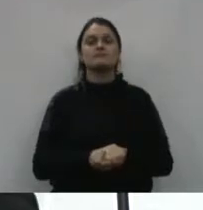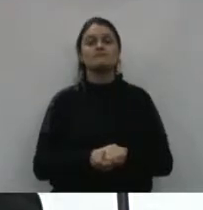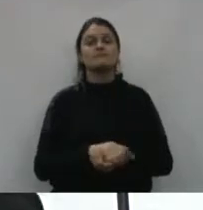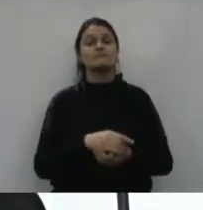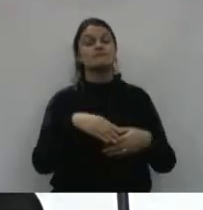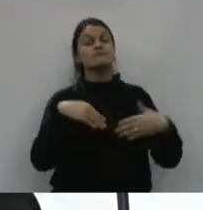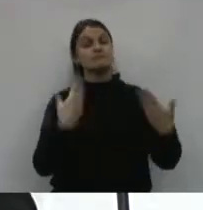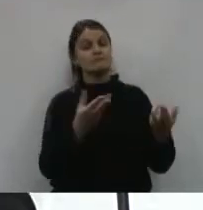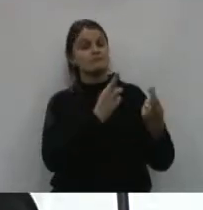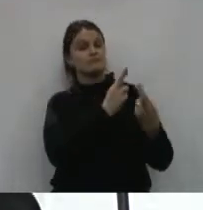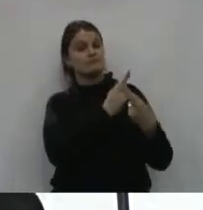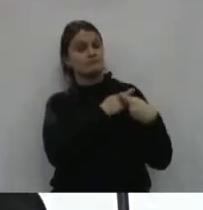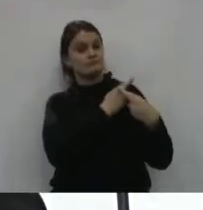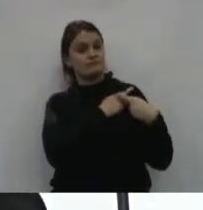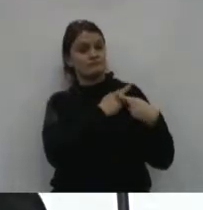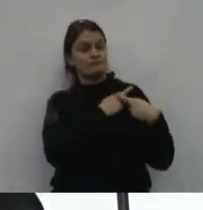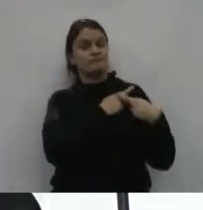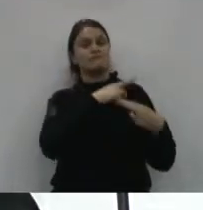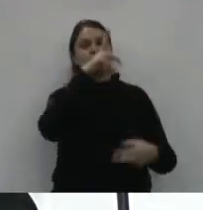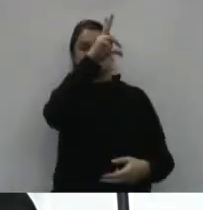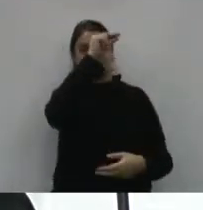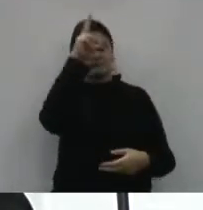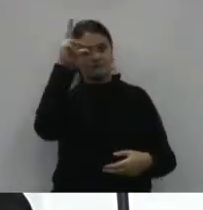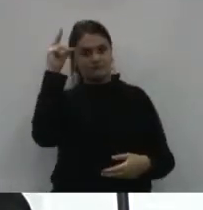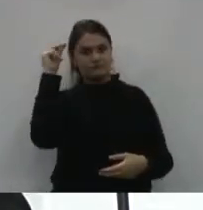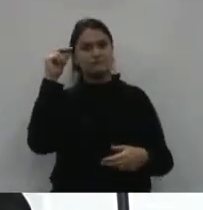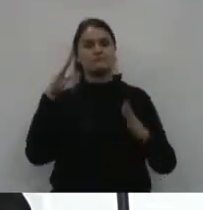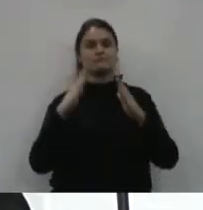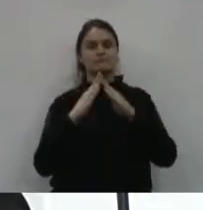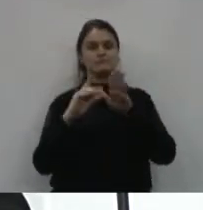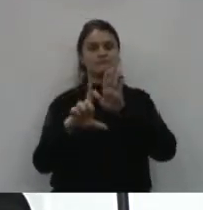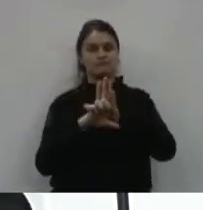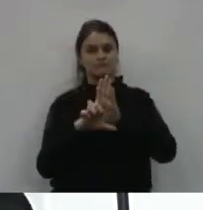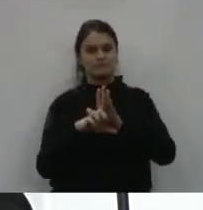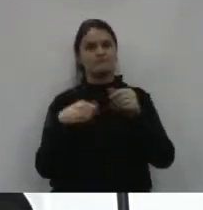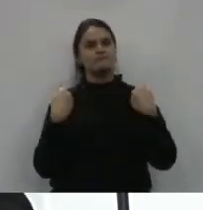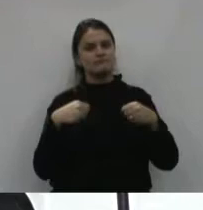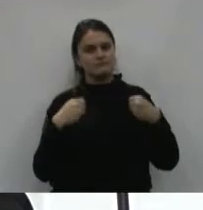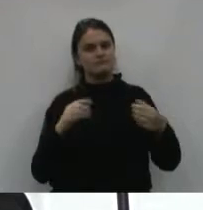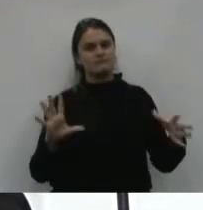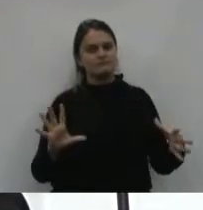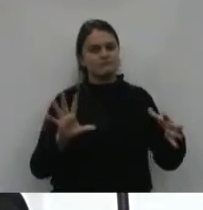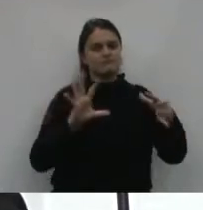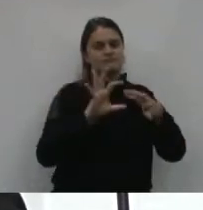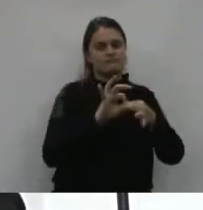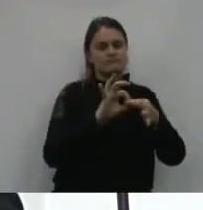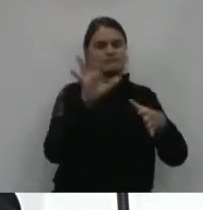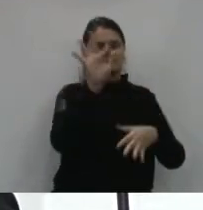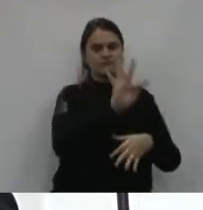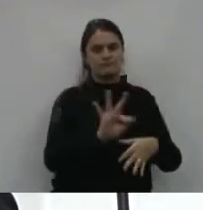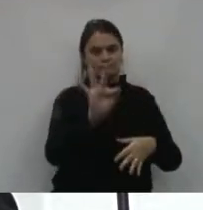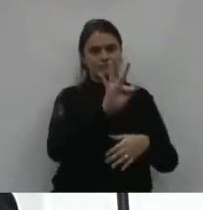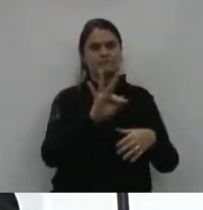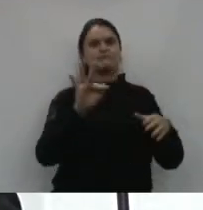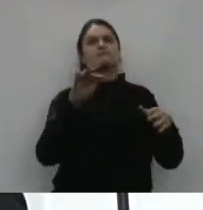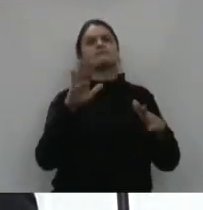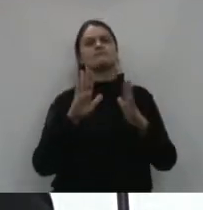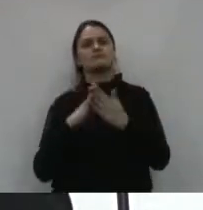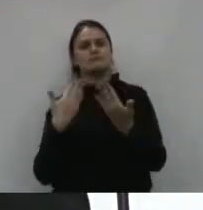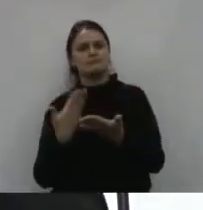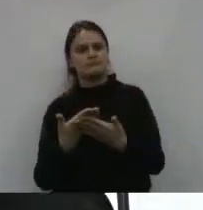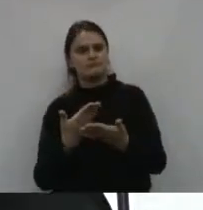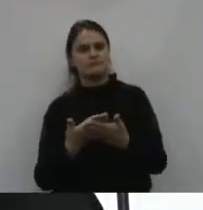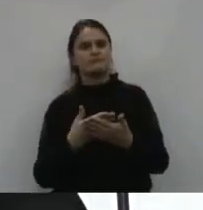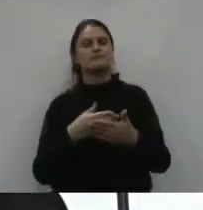fica o poder público municipal autorizado a celebrar parcerias com a iniciativa privada em instituições de ensino superior